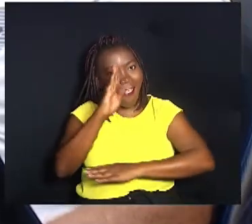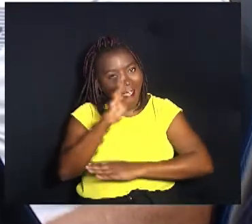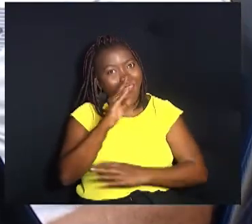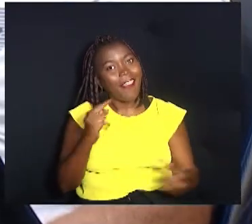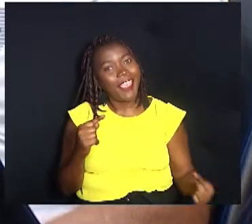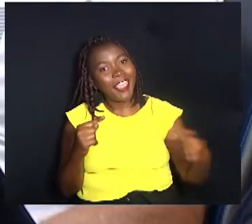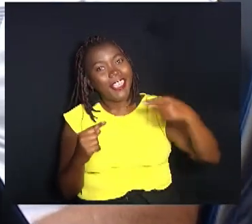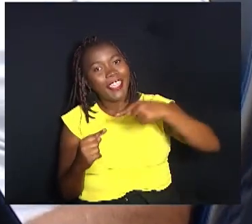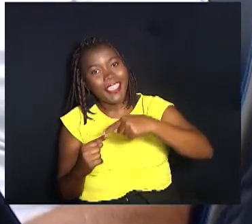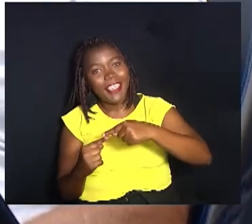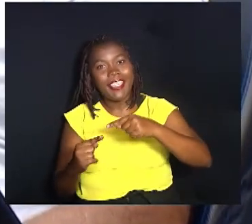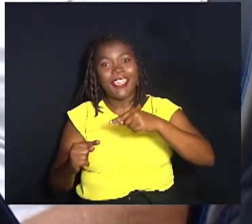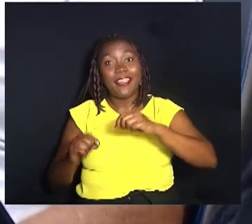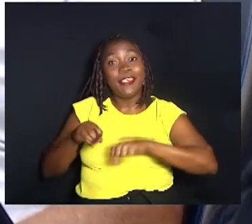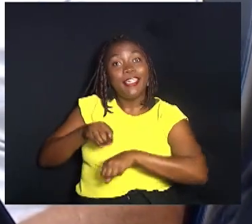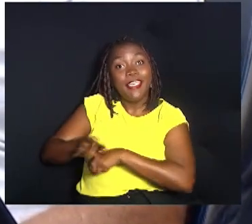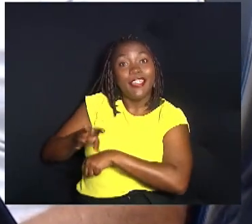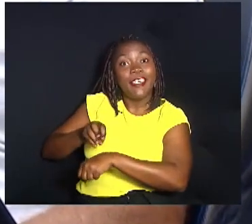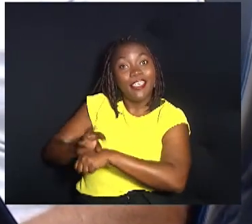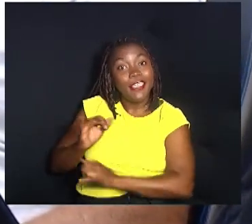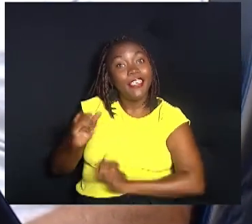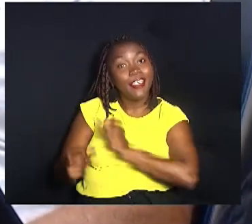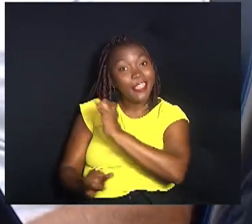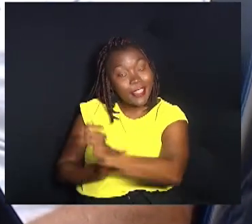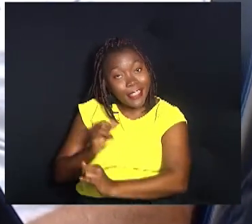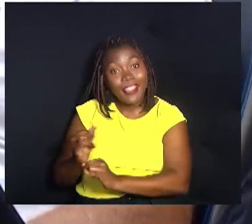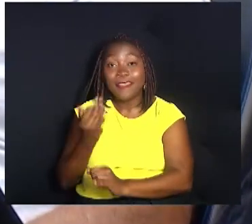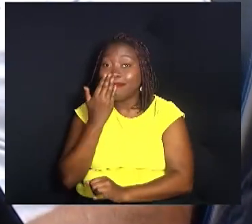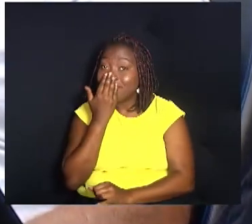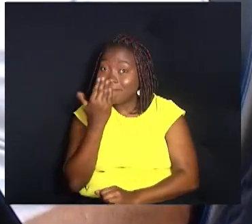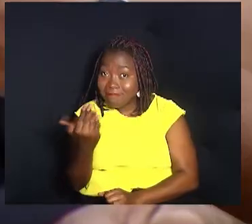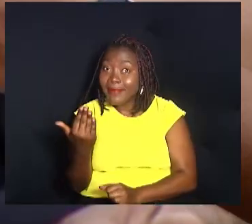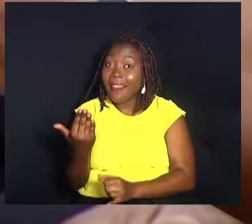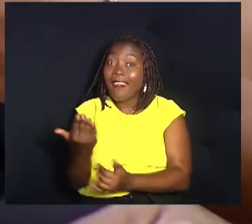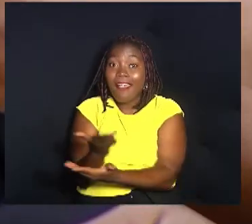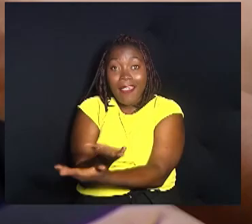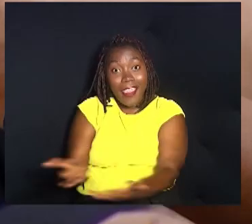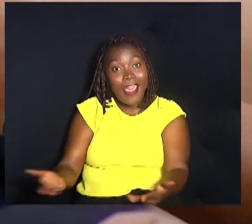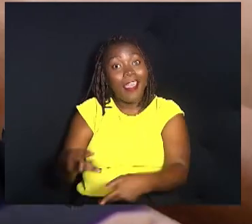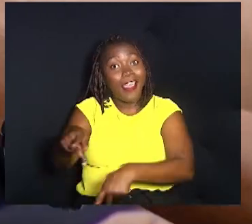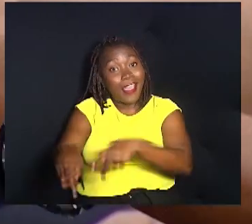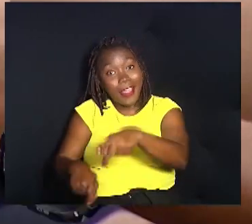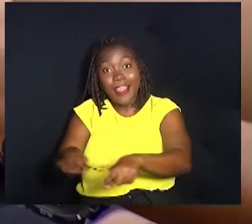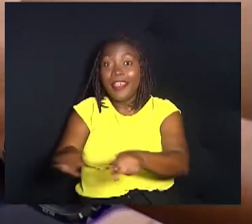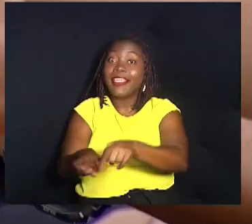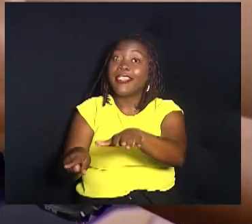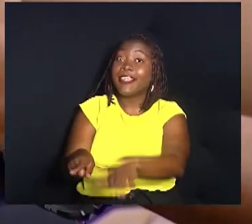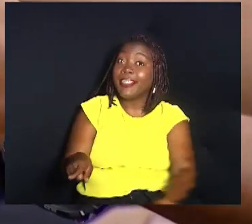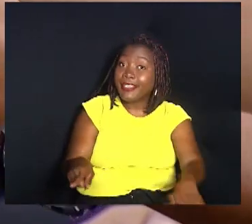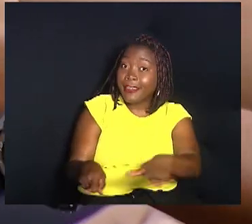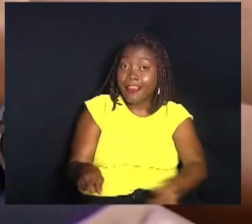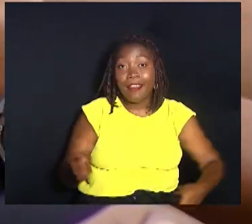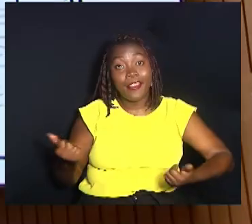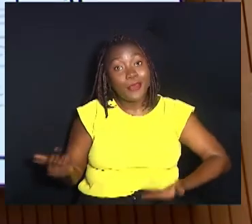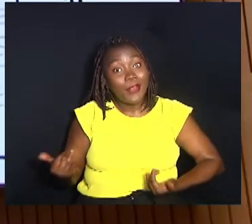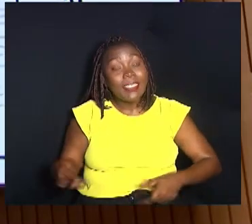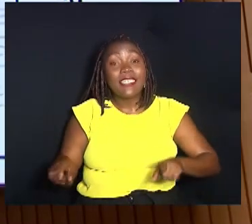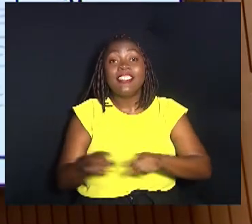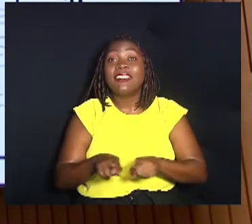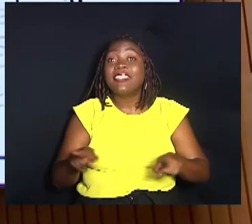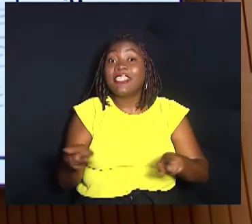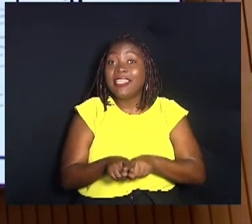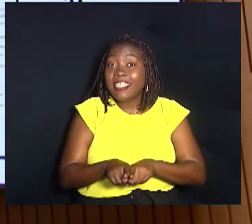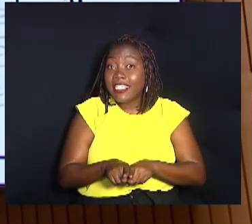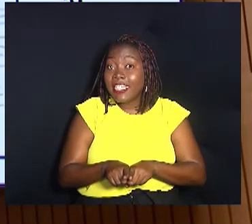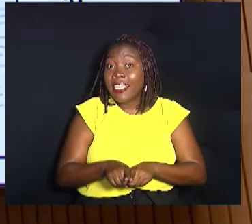relação às informações perante tanto a comunidade quanto as crianças, adolescentes e também